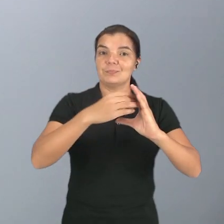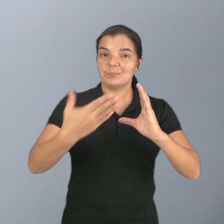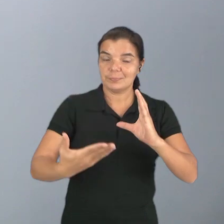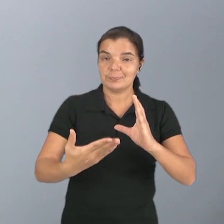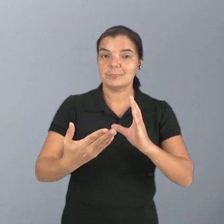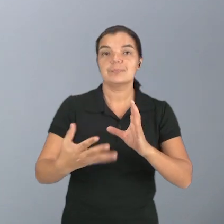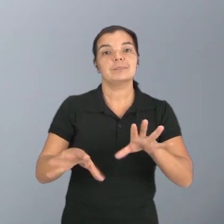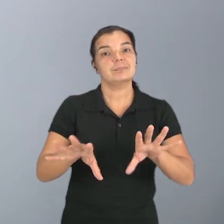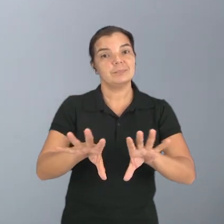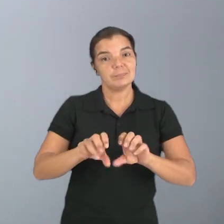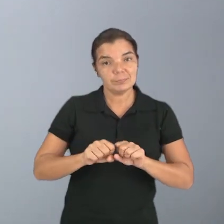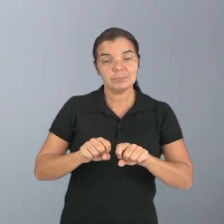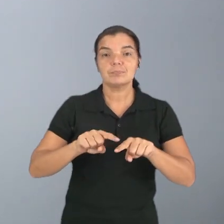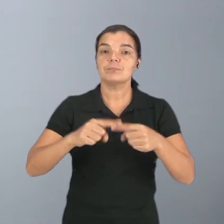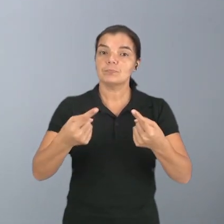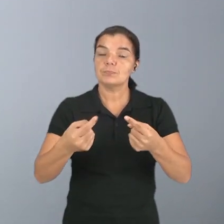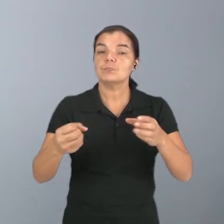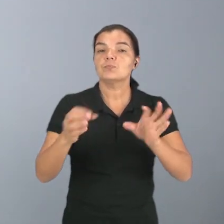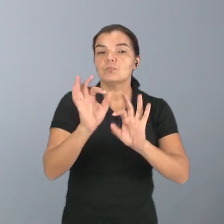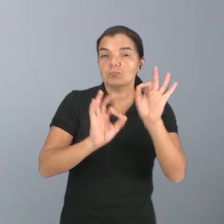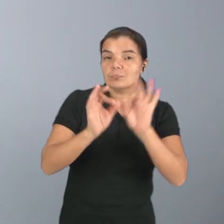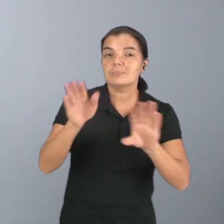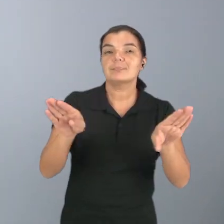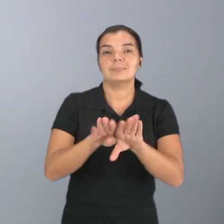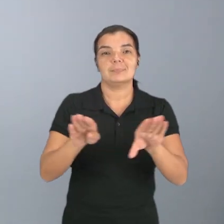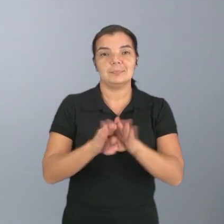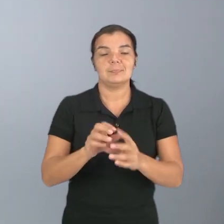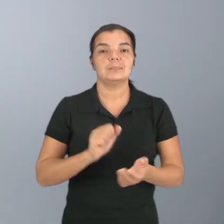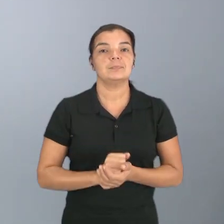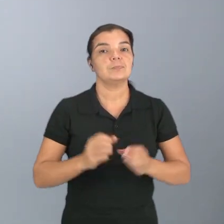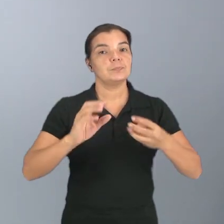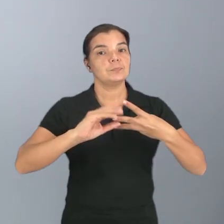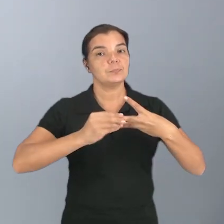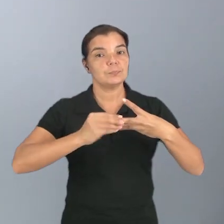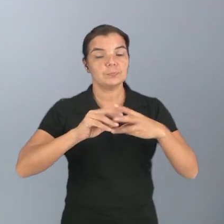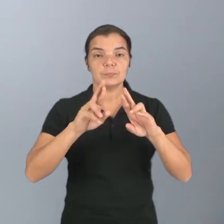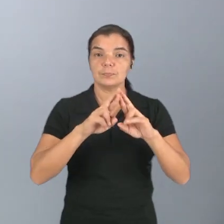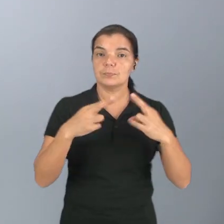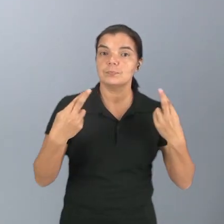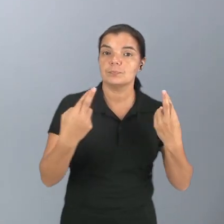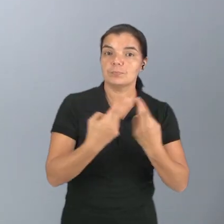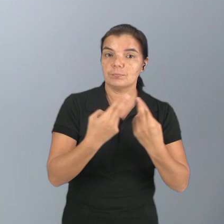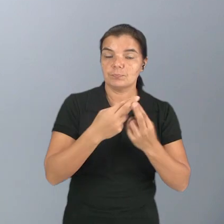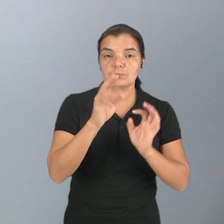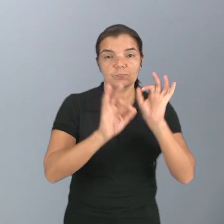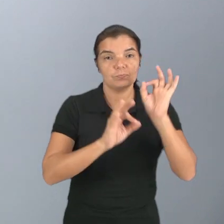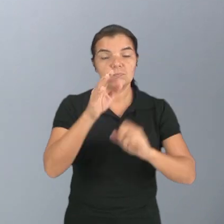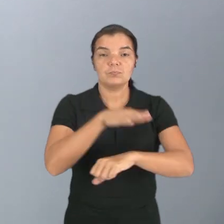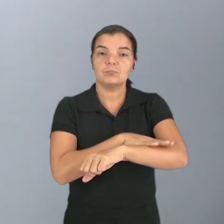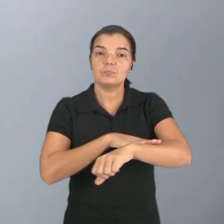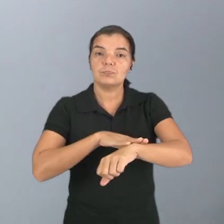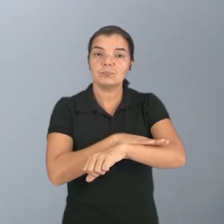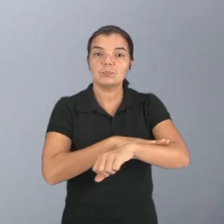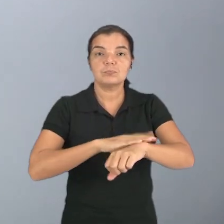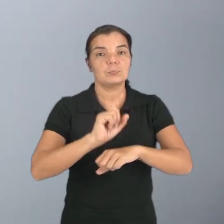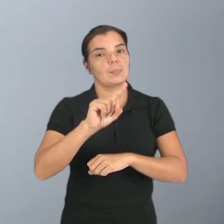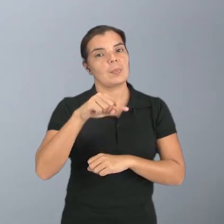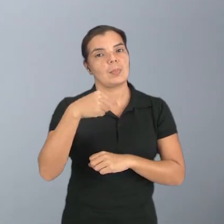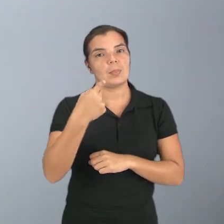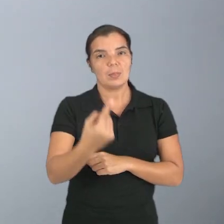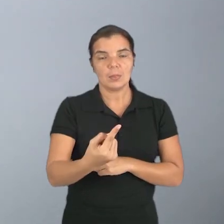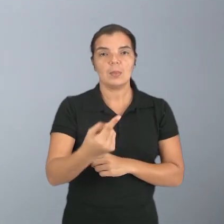vão sendo adquiridas e novas organizações também. Então, as células foram se reunindo, formaram seus tecidos,